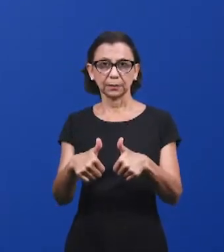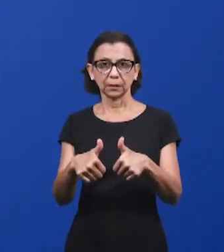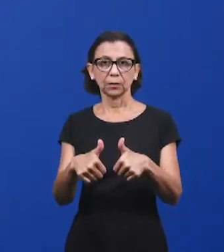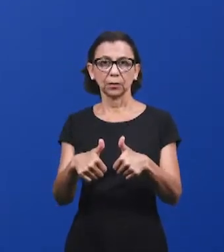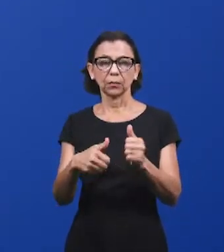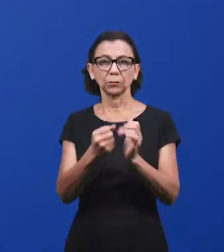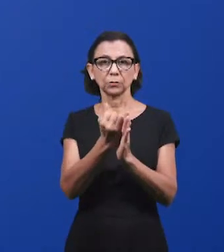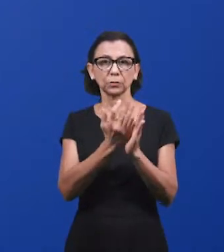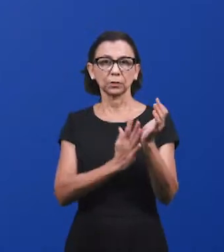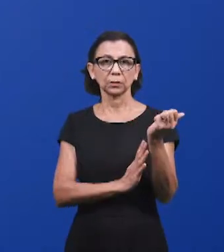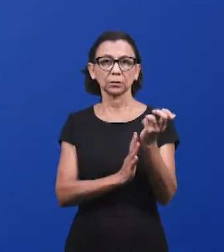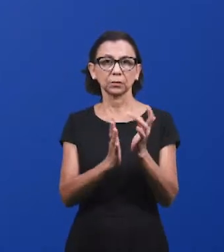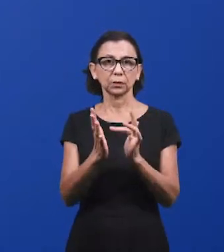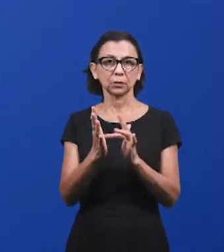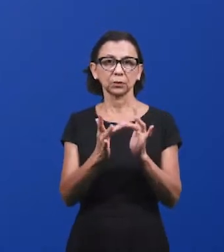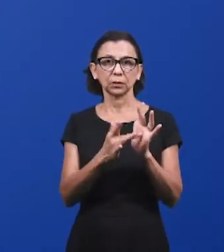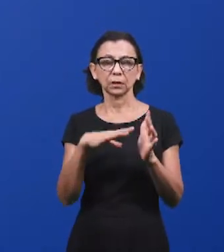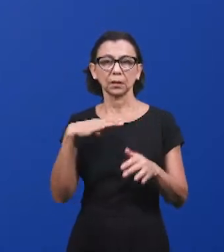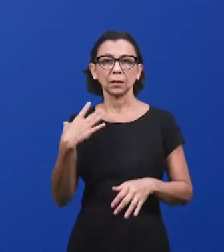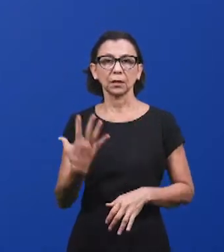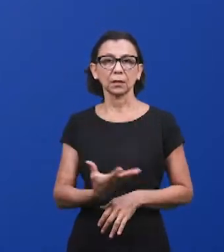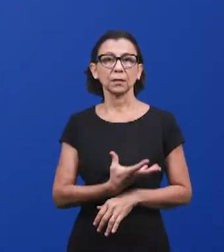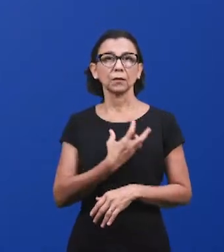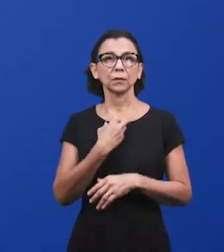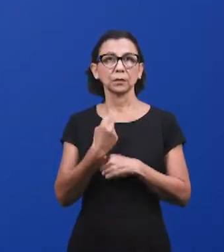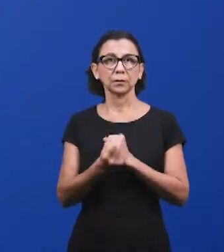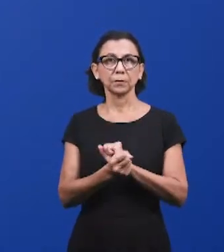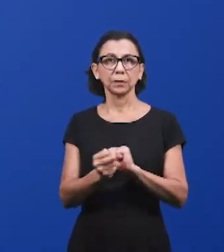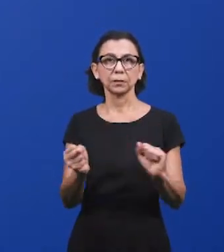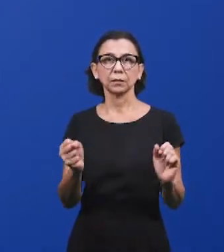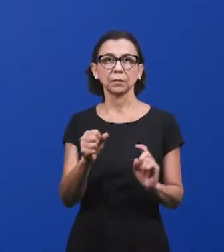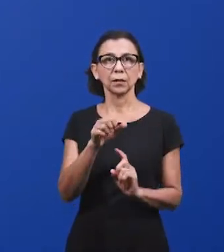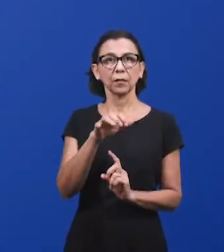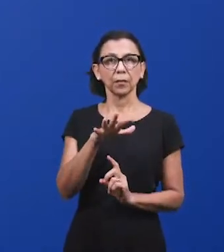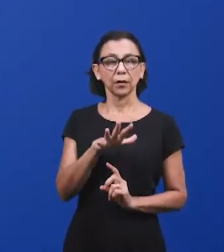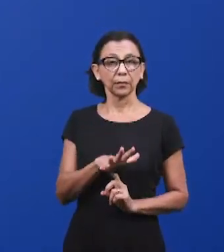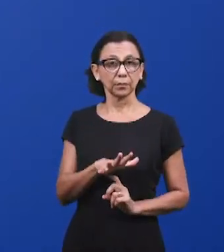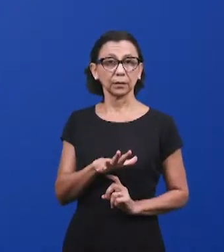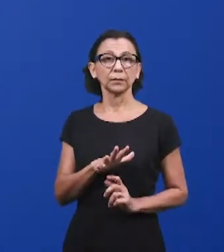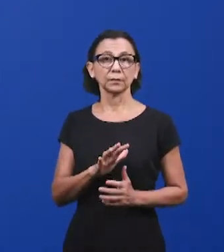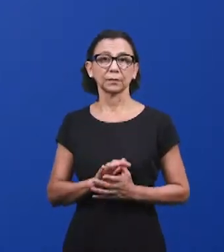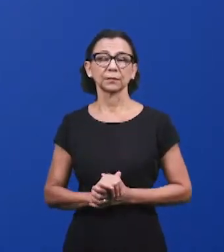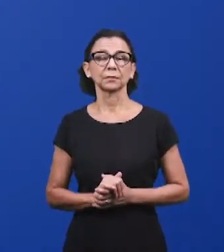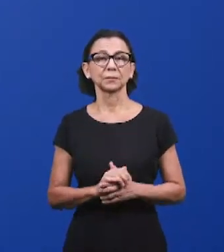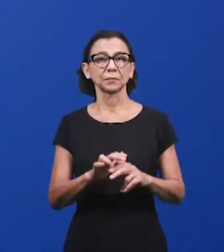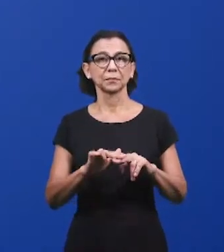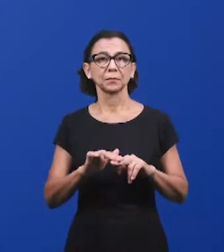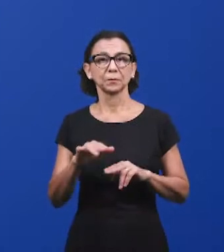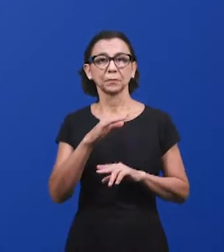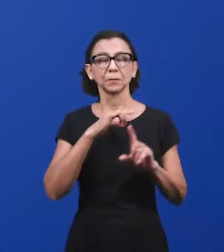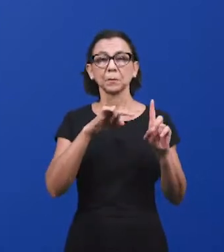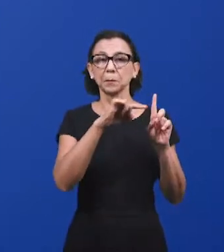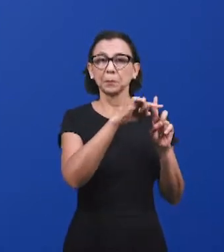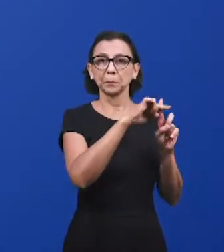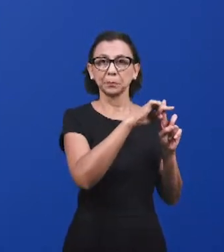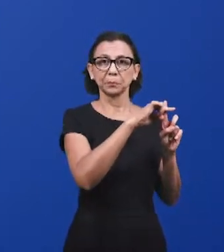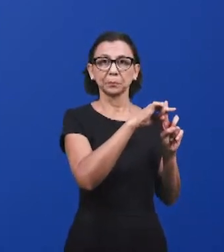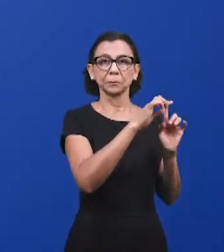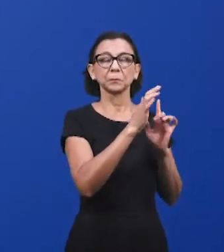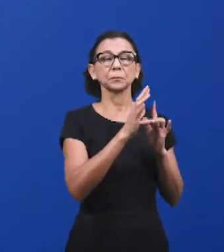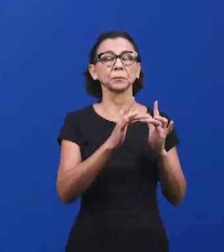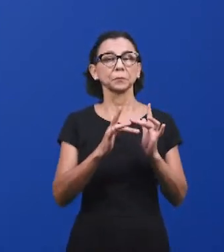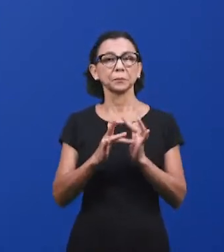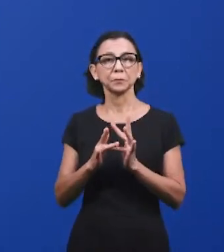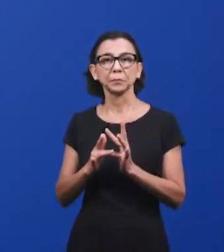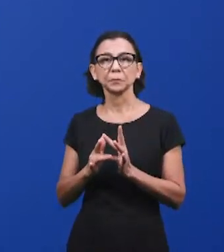da redenção do sangue, a riqueza da graça alcançada através do sacrifício de Jesus. A